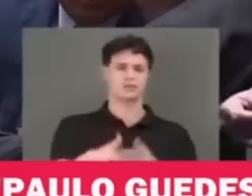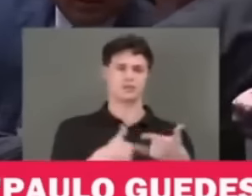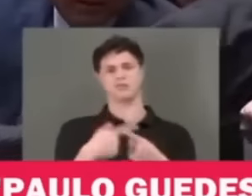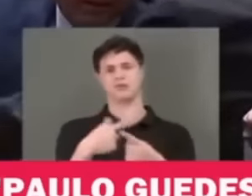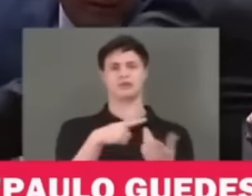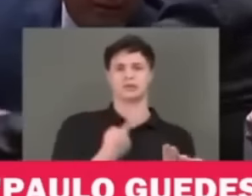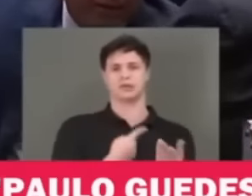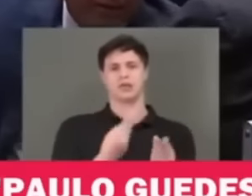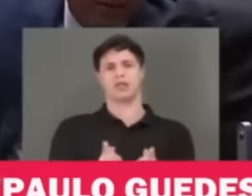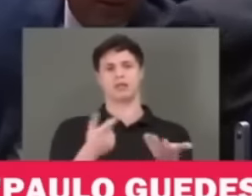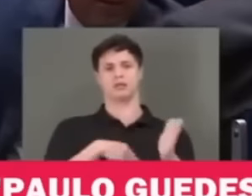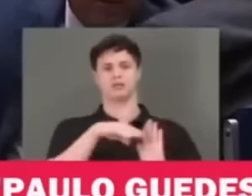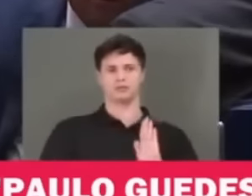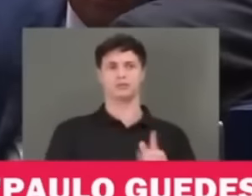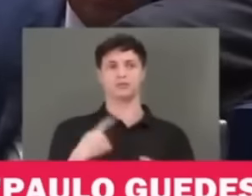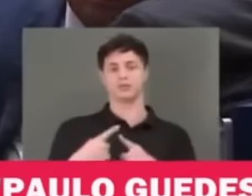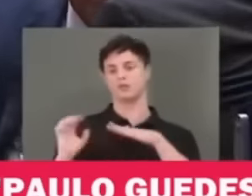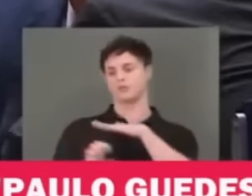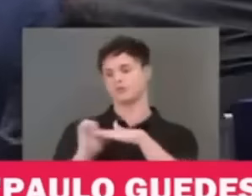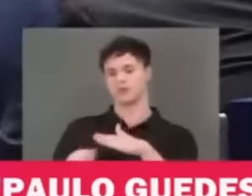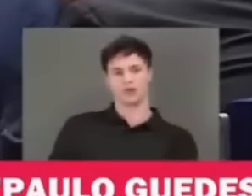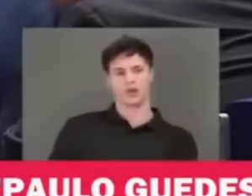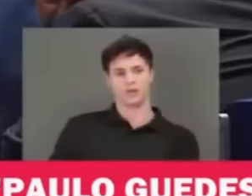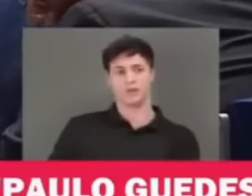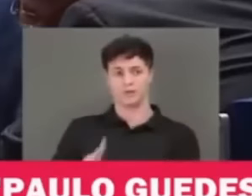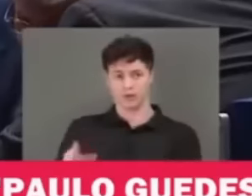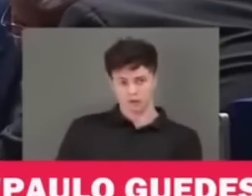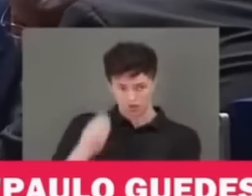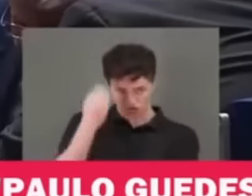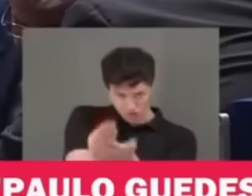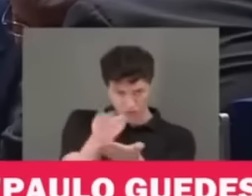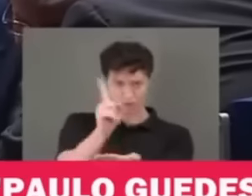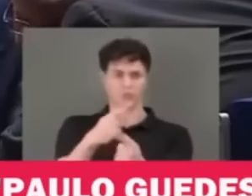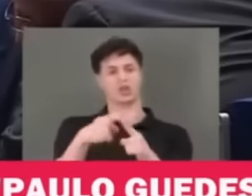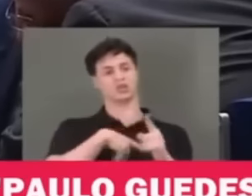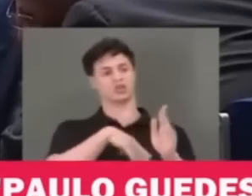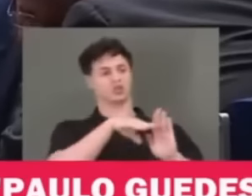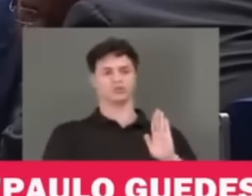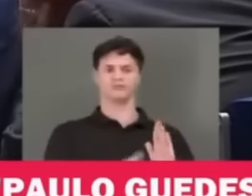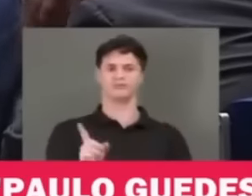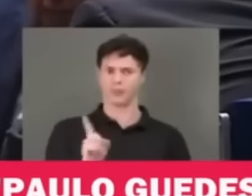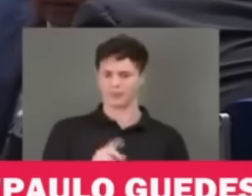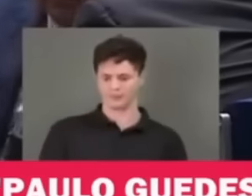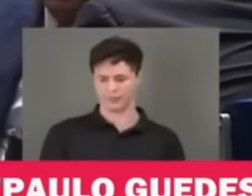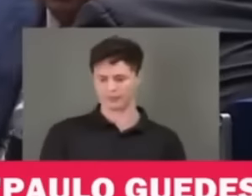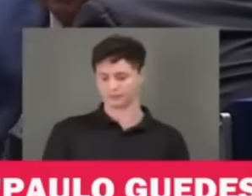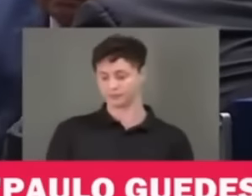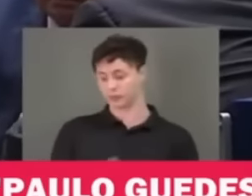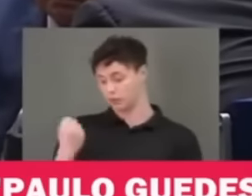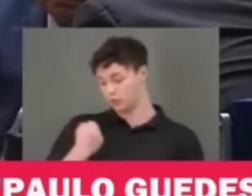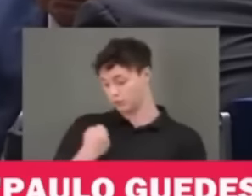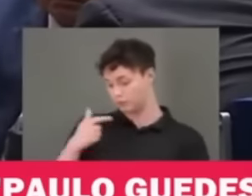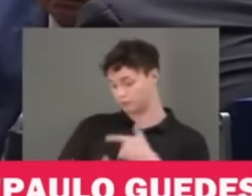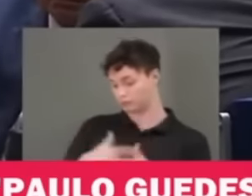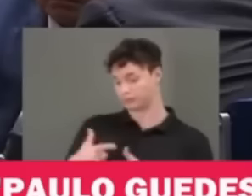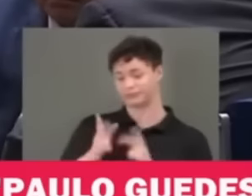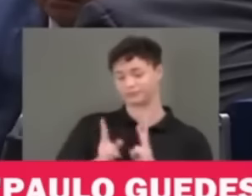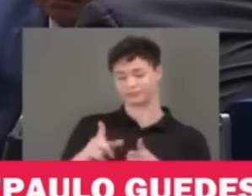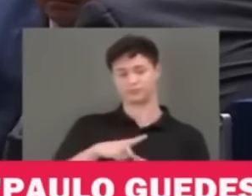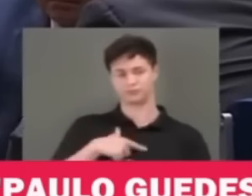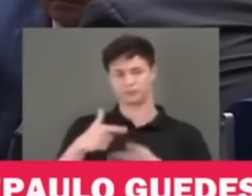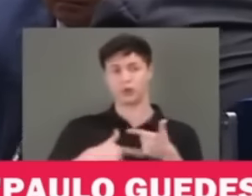estamos desonerando a folha porque o empresário não vai tirar do bolso dele só porque nós estamos desonerando a o número de emprego e nunca se teve tanta geração de